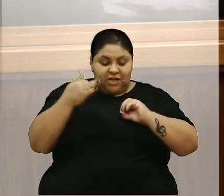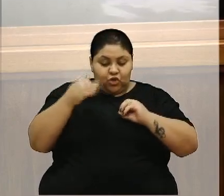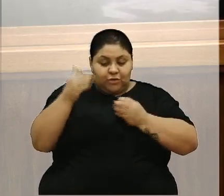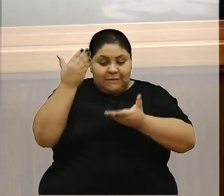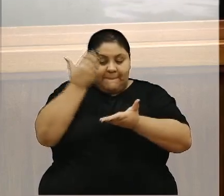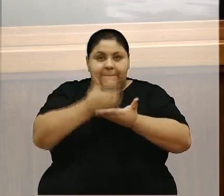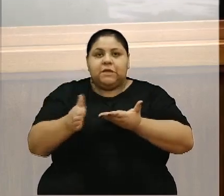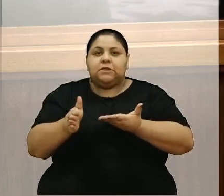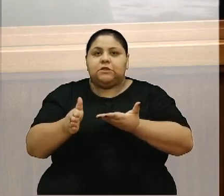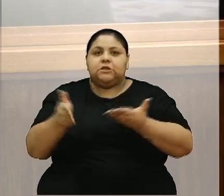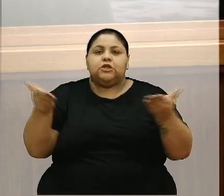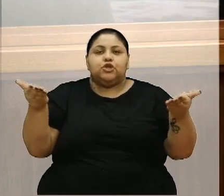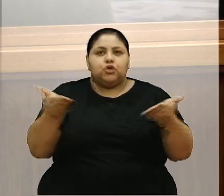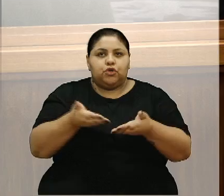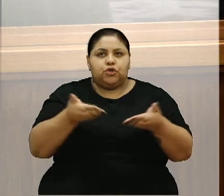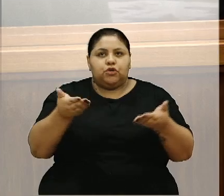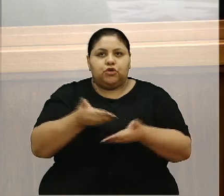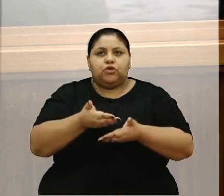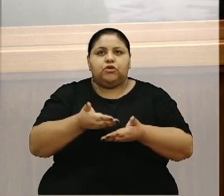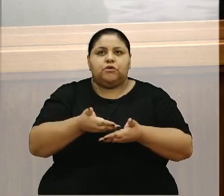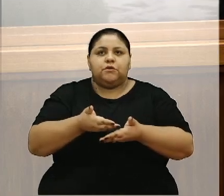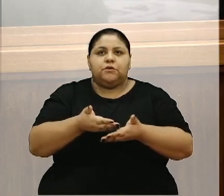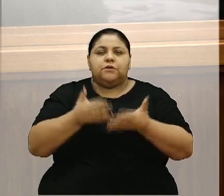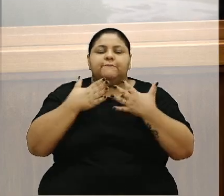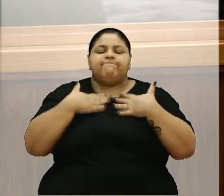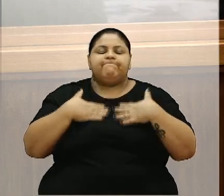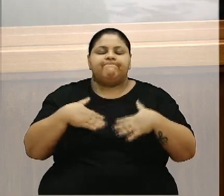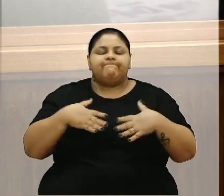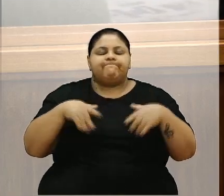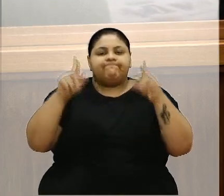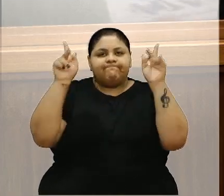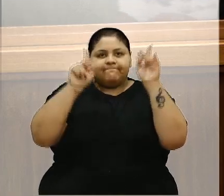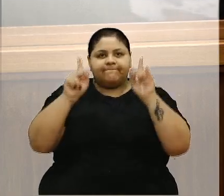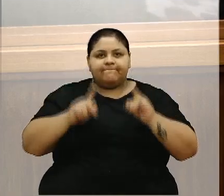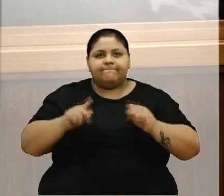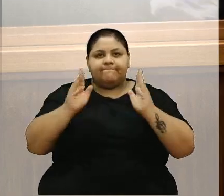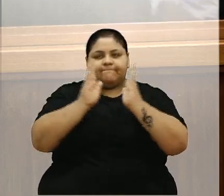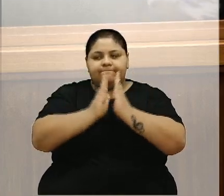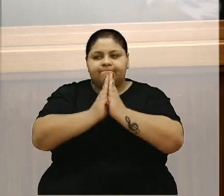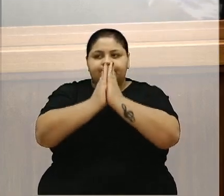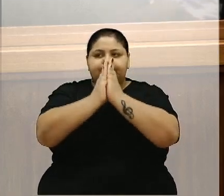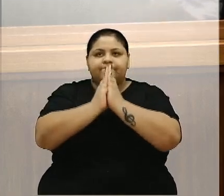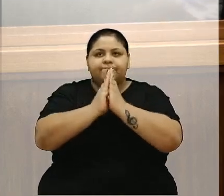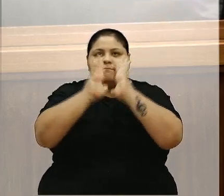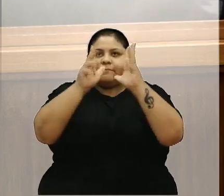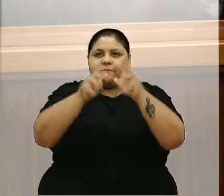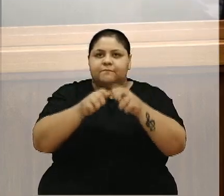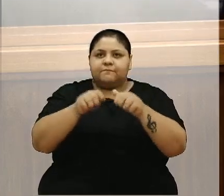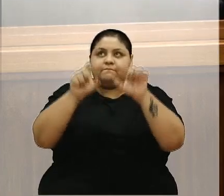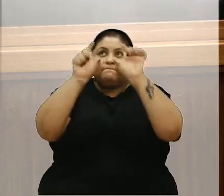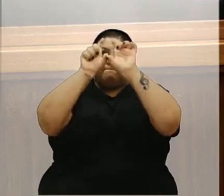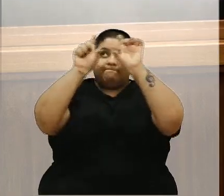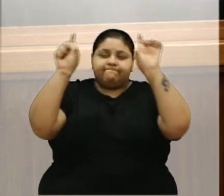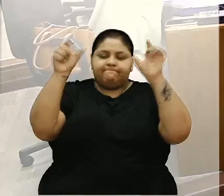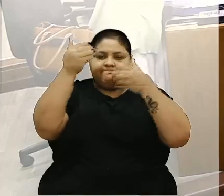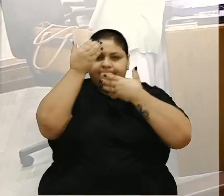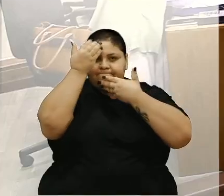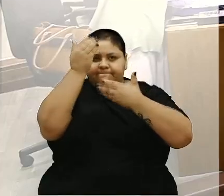perda. Então, que hoje em dia ele esteja descansando em paz e orando por todos nós lá dos céus. Muito